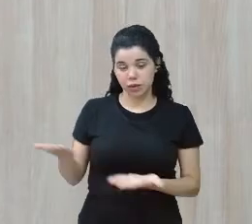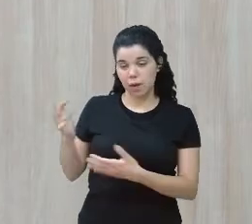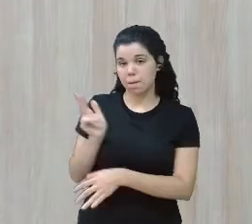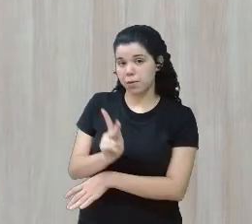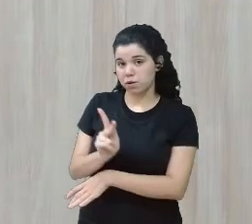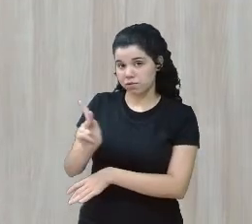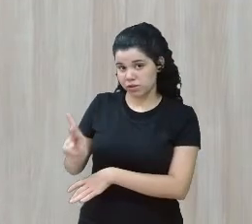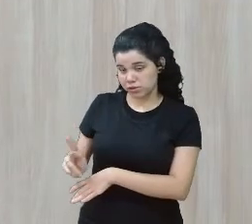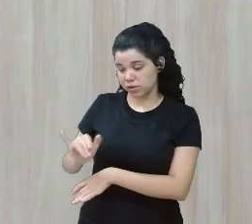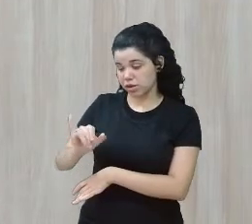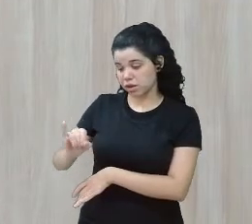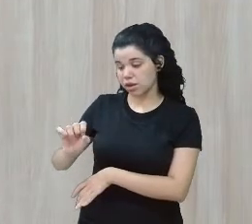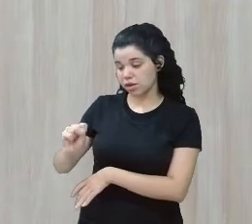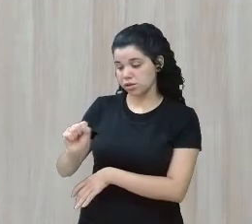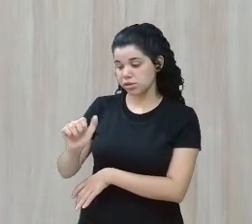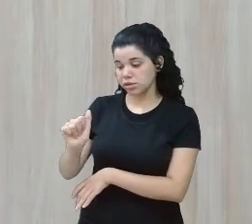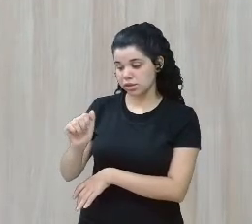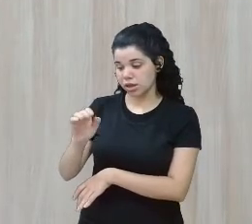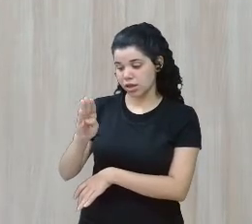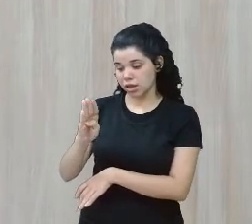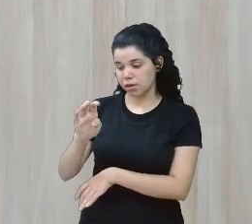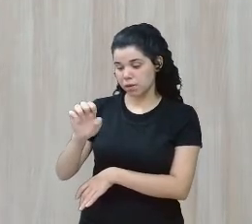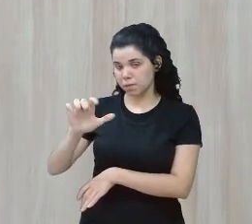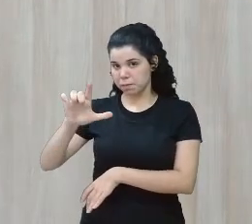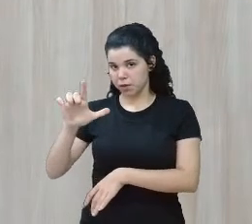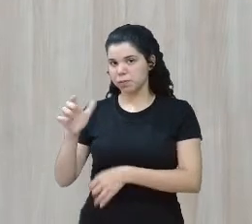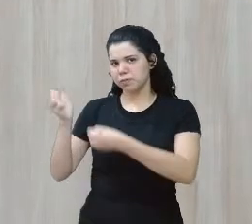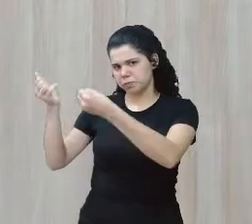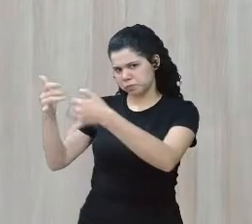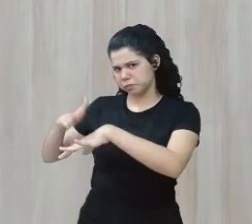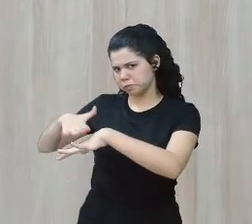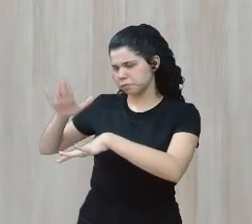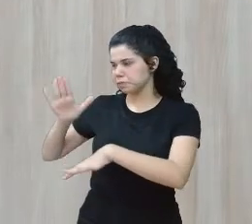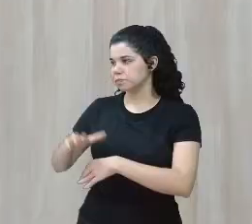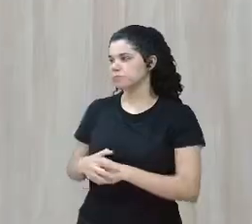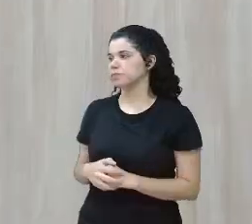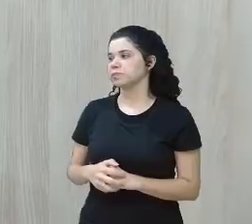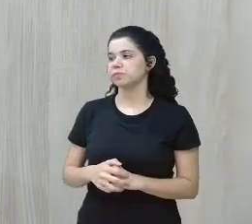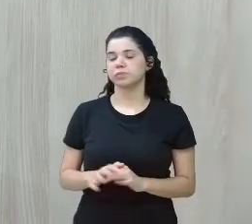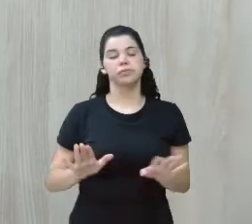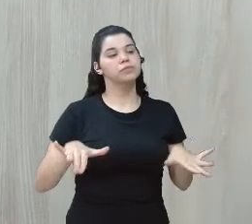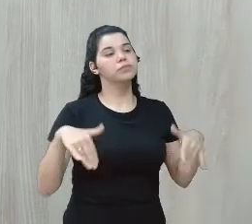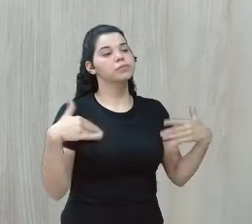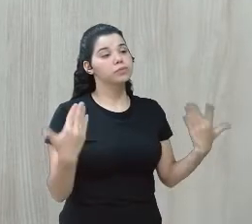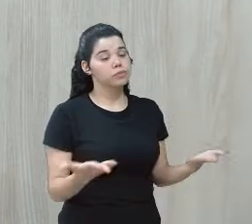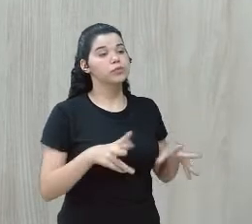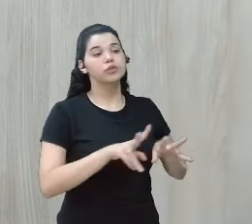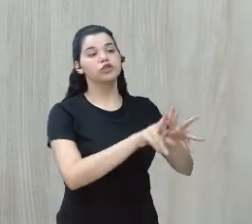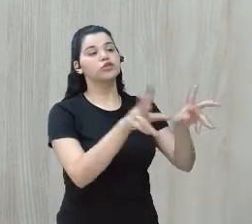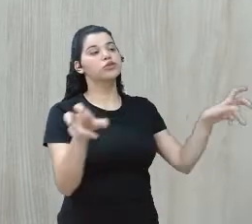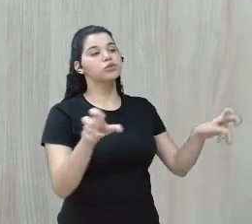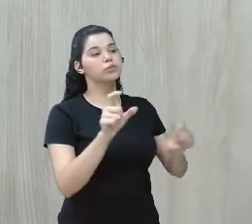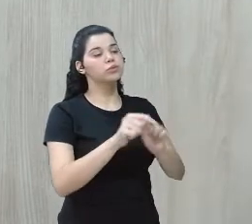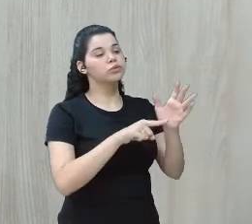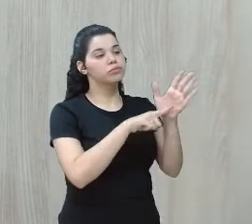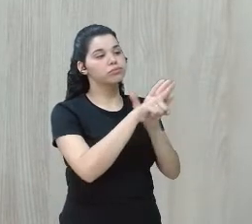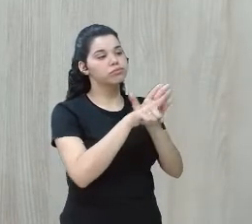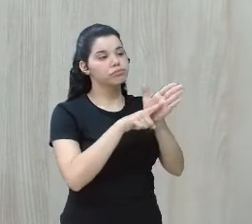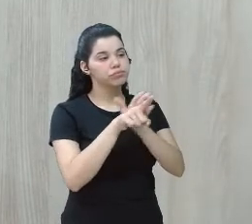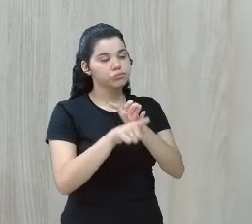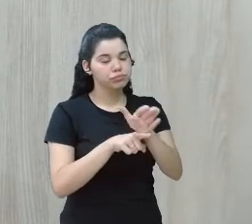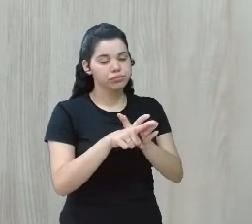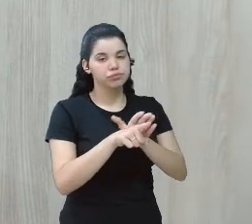Isabel Borges para contribuir com esse momento aqui, professora. Diga aí. Pois é, Cláudia, essa questão dos exames, né, eu